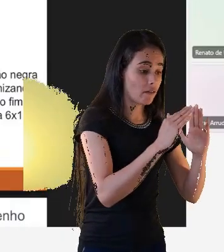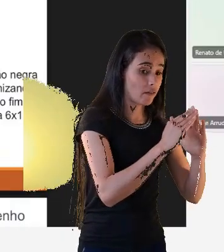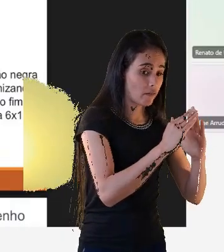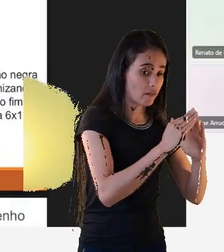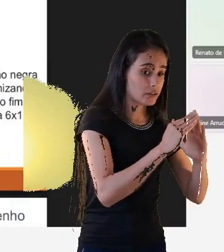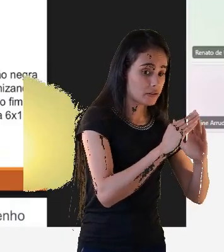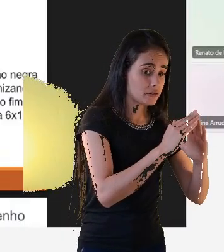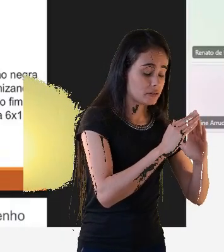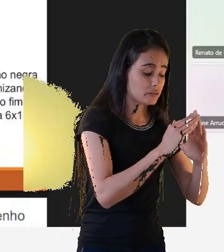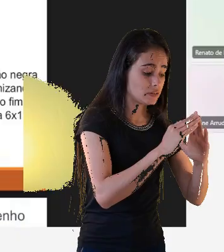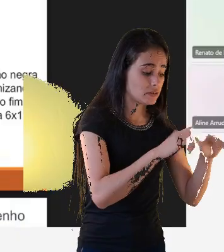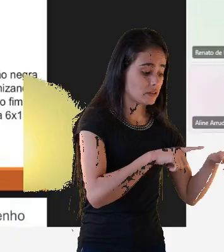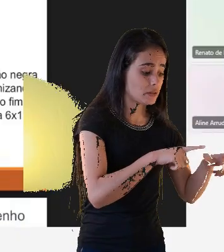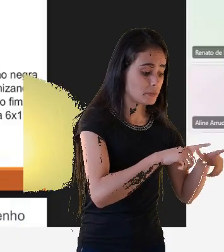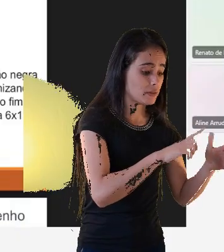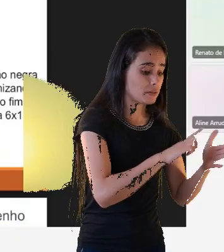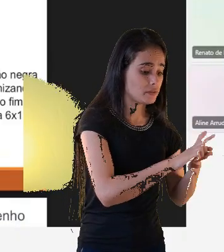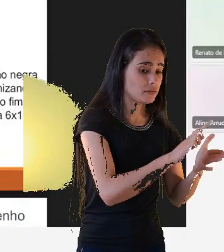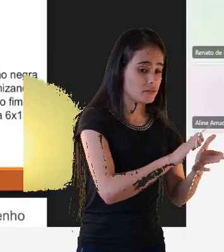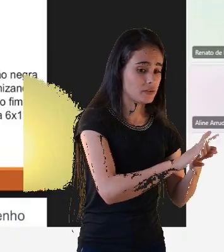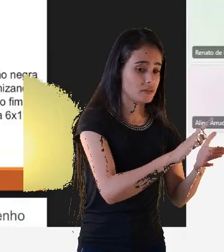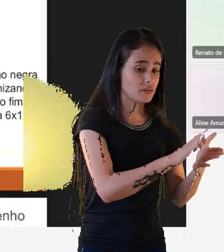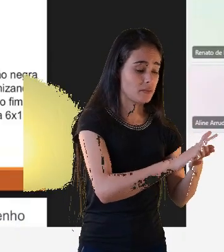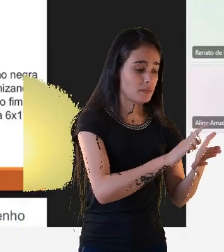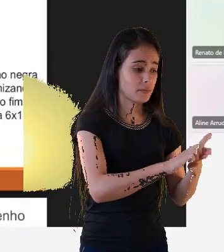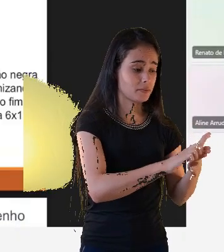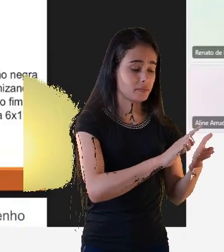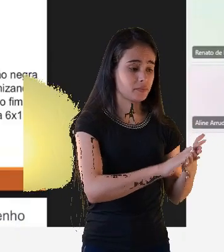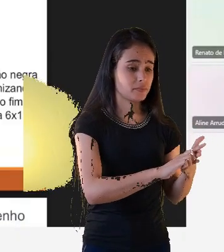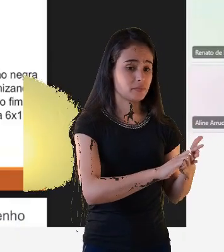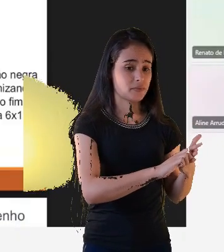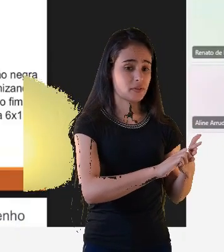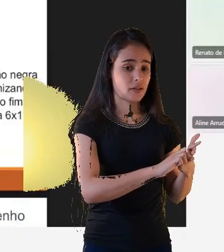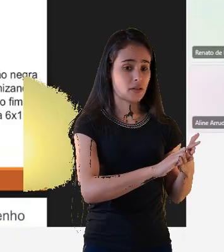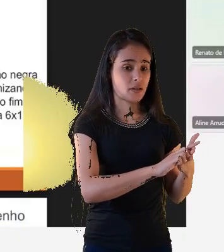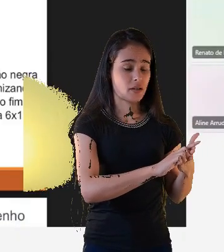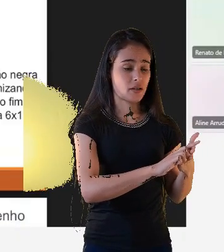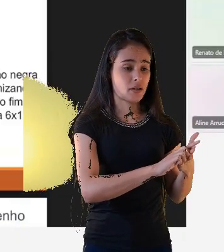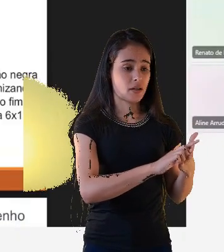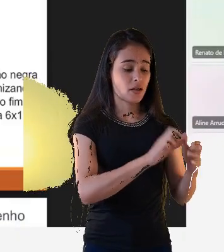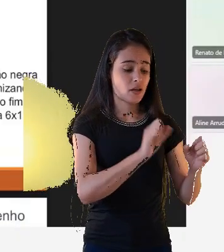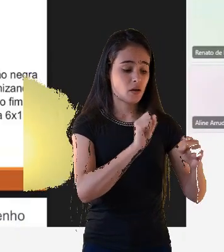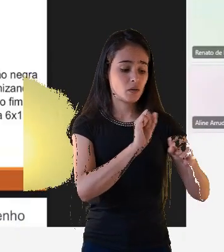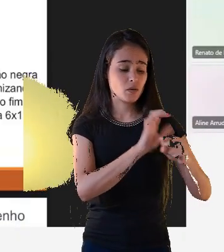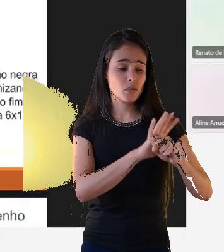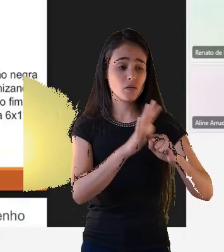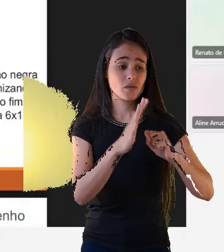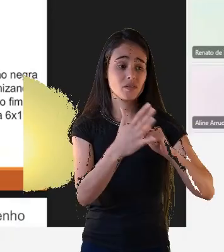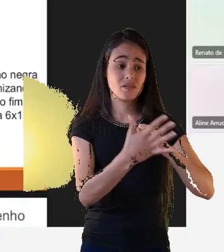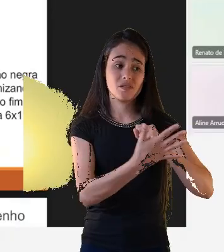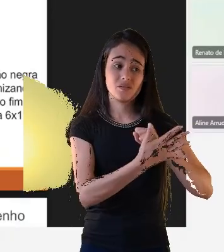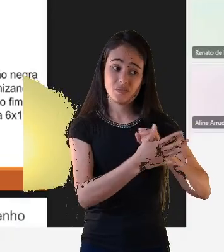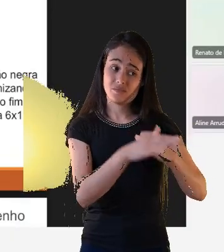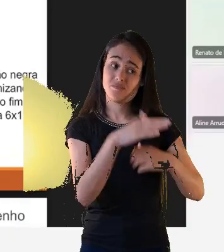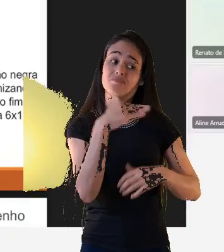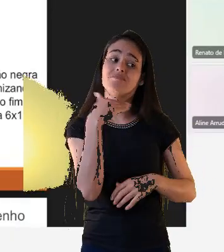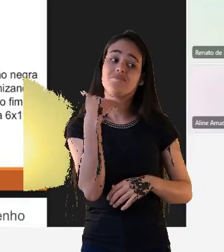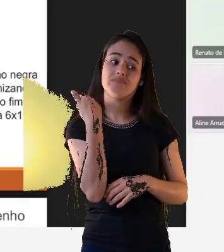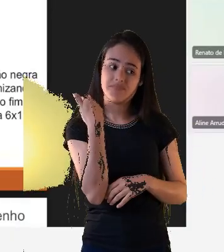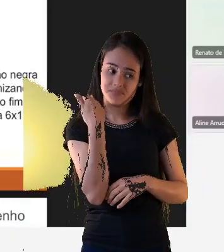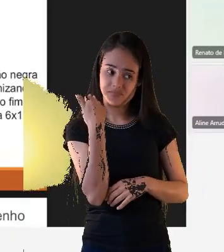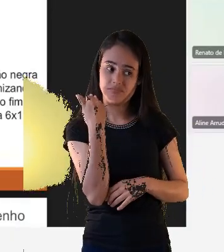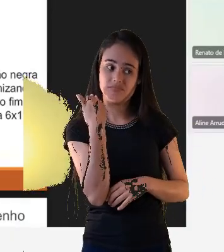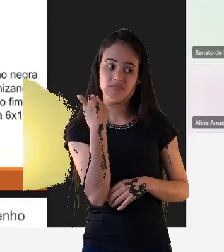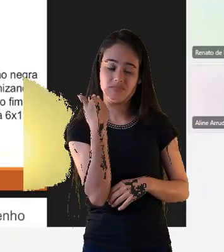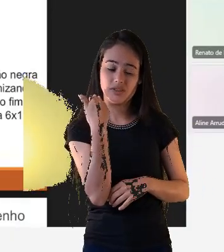uma trabalhadora doméstica, que foi a primeira vítima do coronavírus no Brasil. E por que, que ela foi a primeira vítima do coronavírus